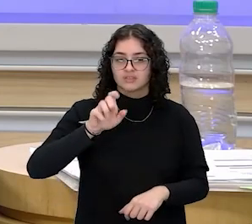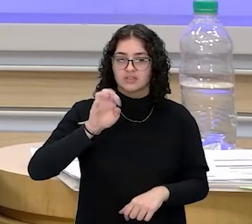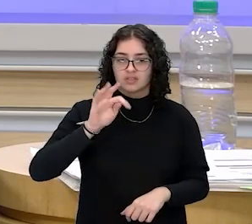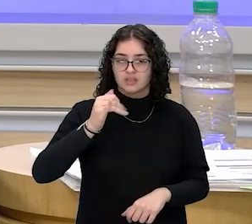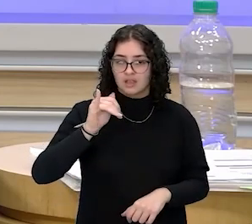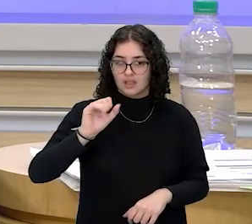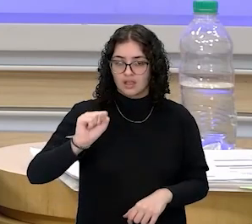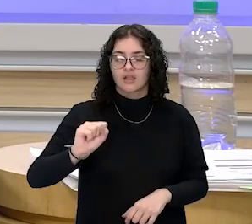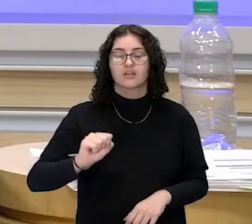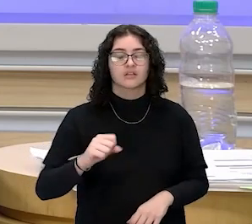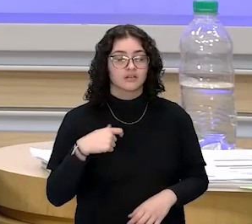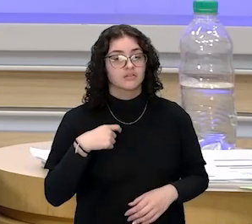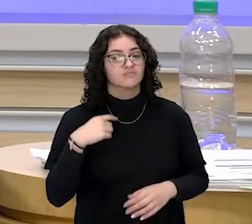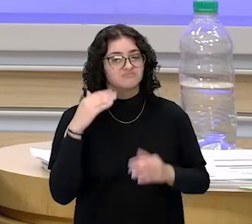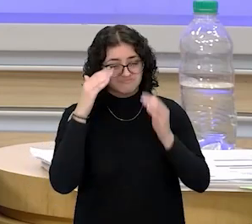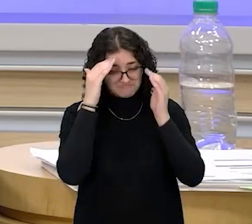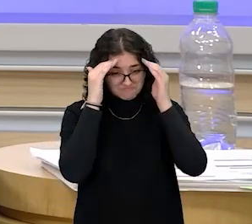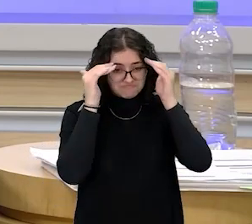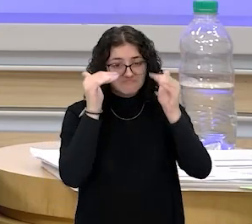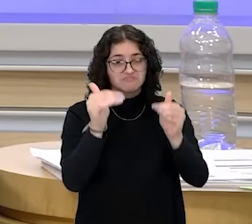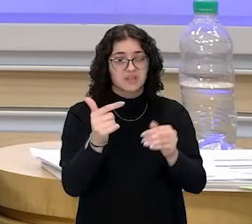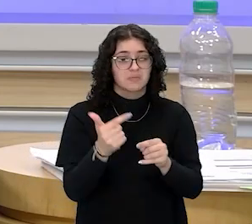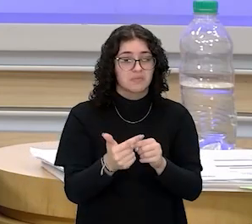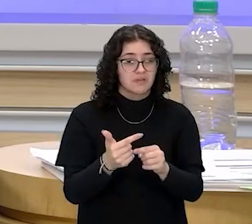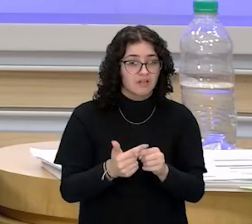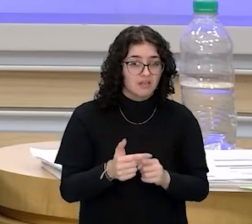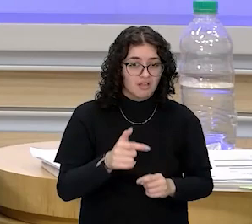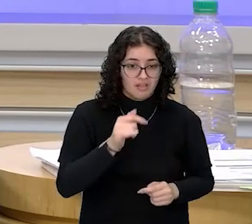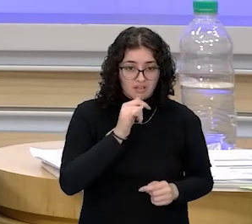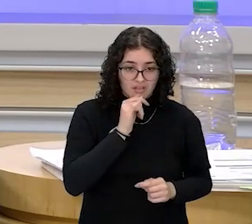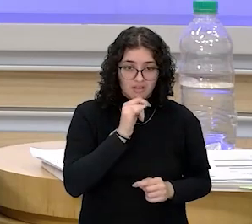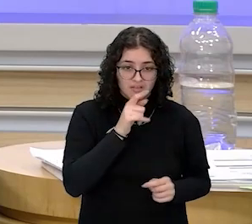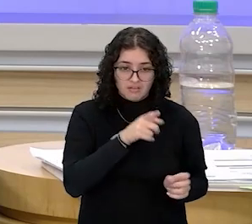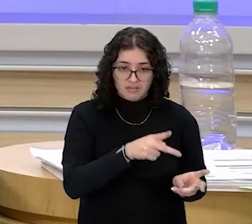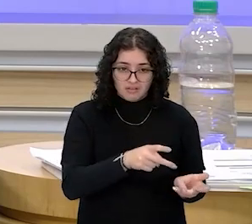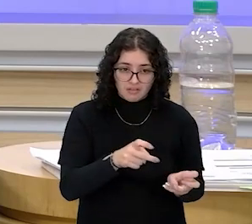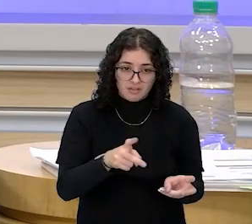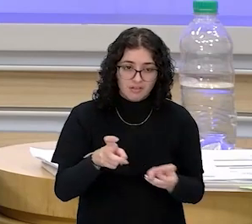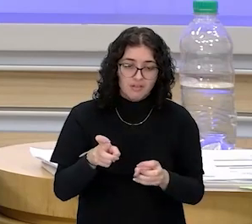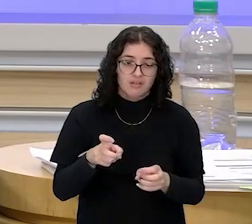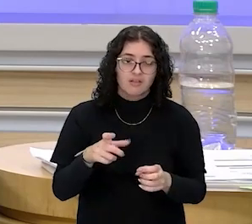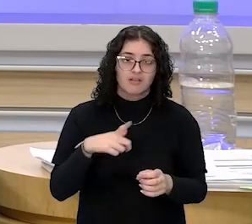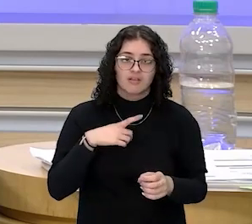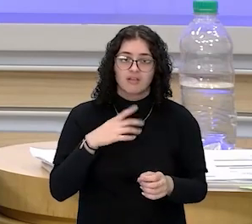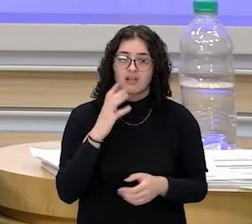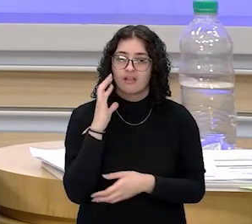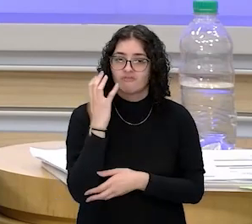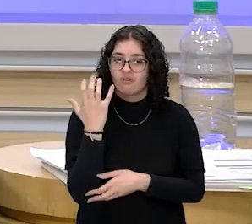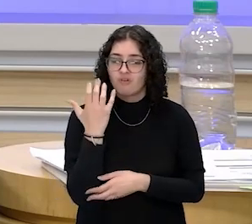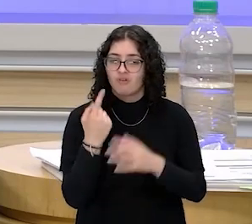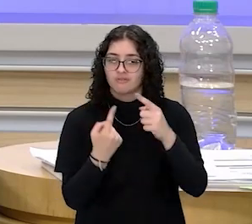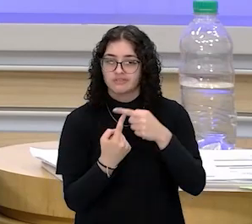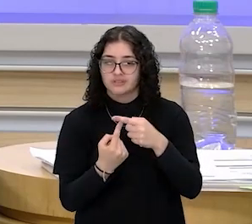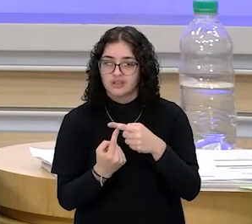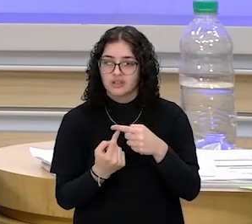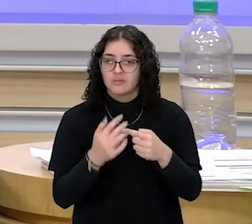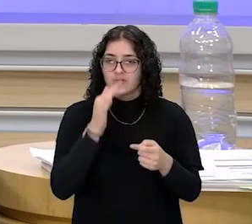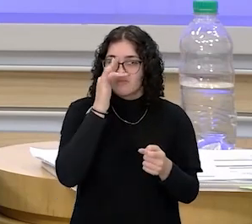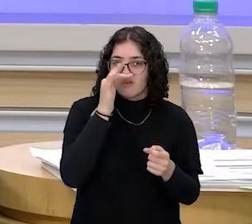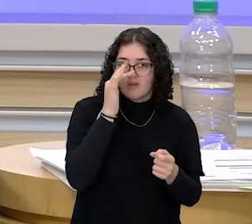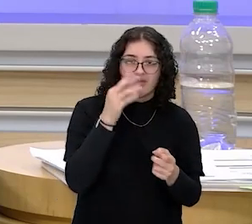biologia e da qual eu respeito muito, porque para ficar identificando espécies de árvores, de plantas, de